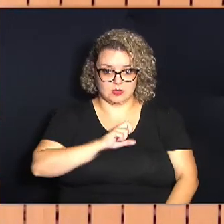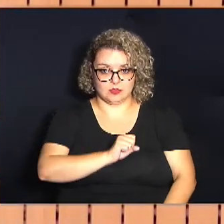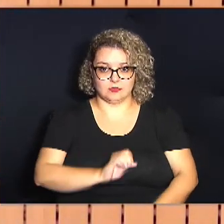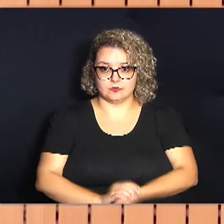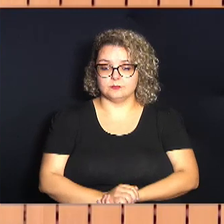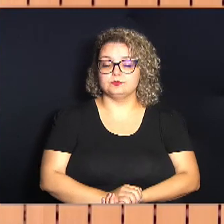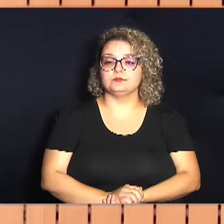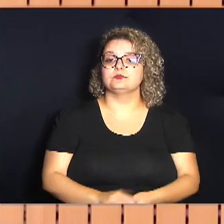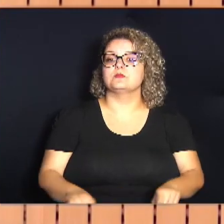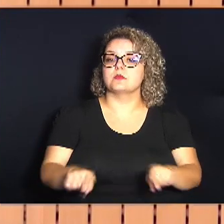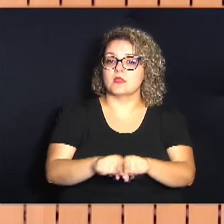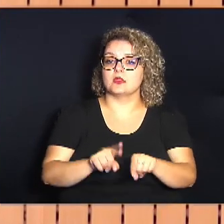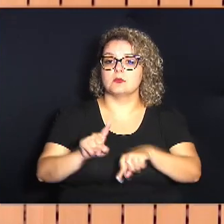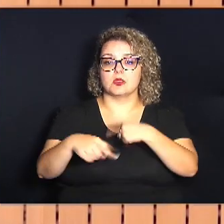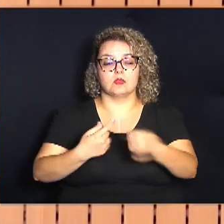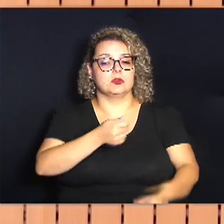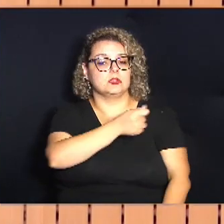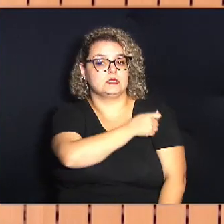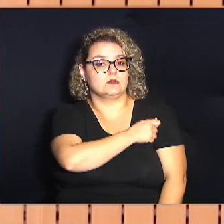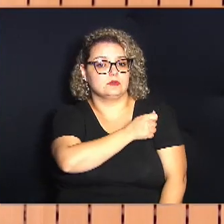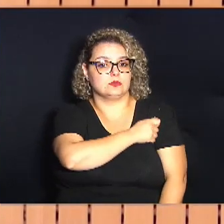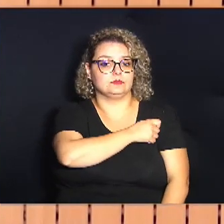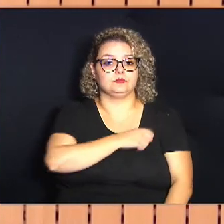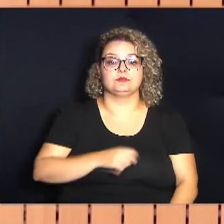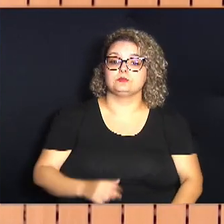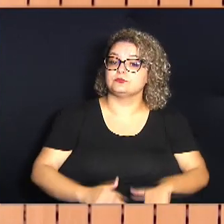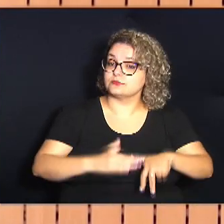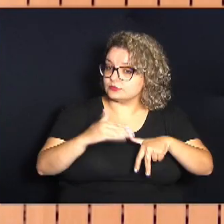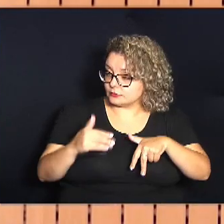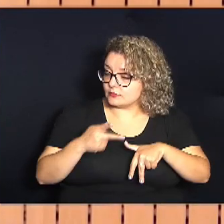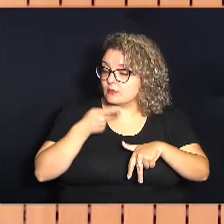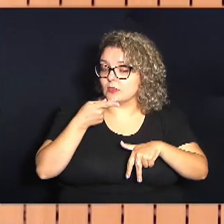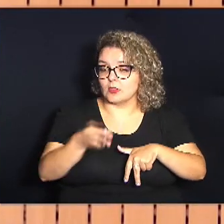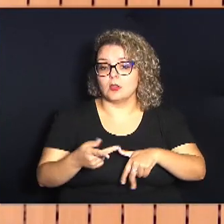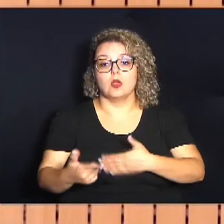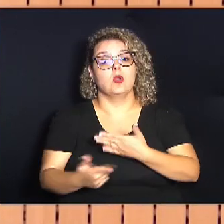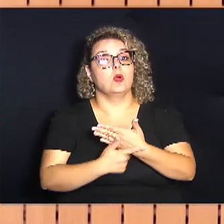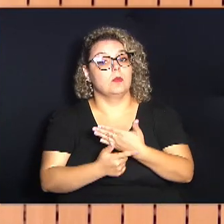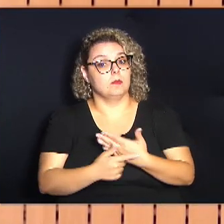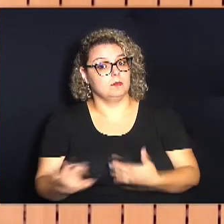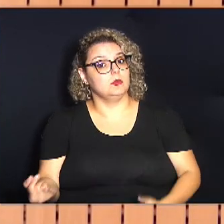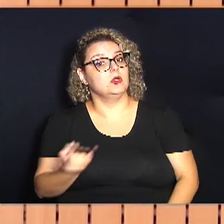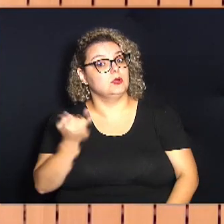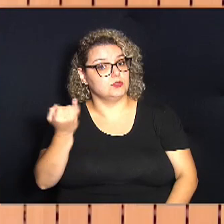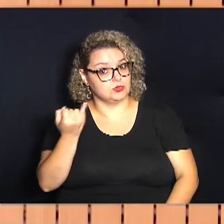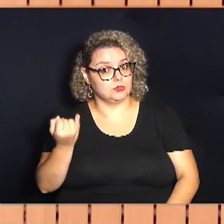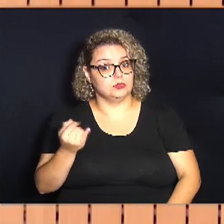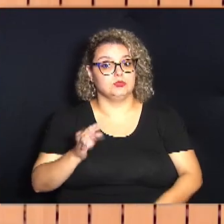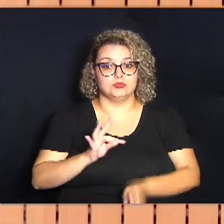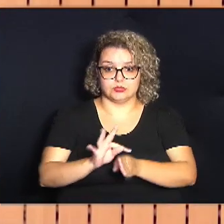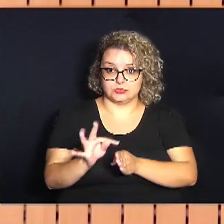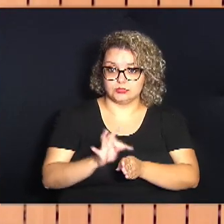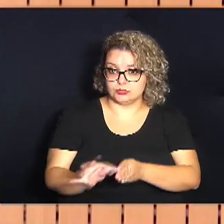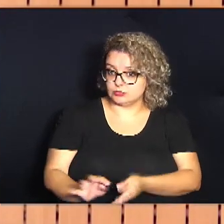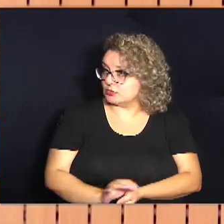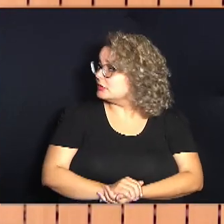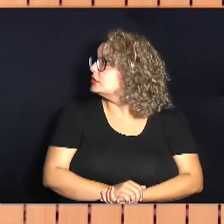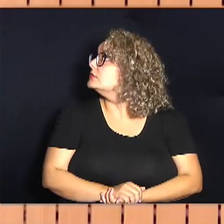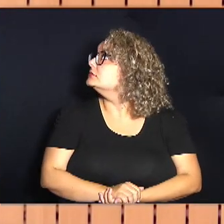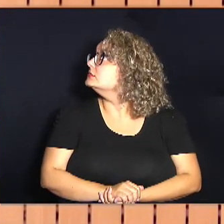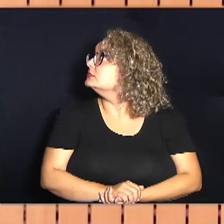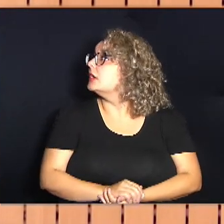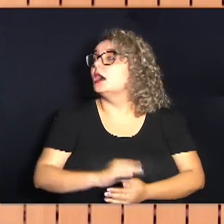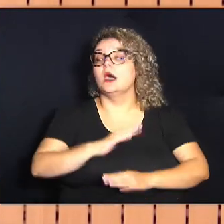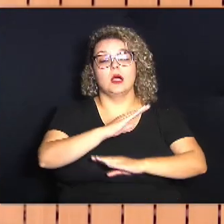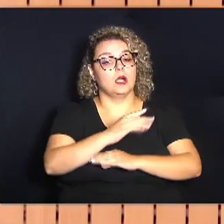Rossini e outras autoridades, e foi destacado o papel importante do conselheiro tutelar. E a Câmara, a